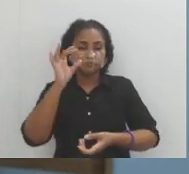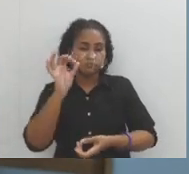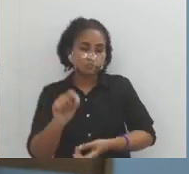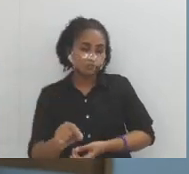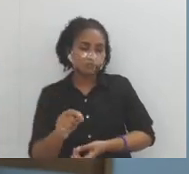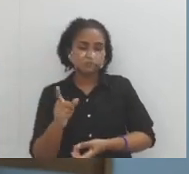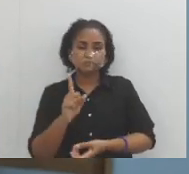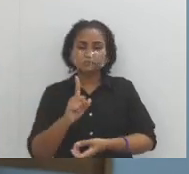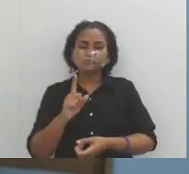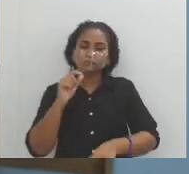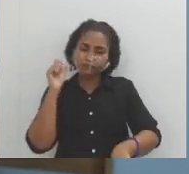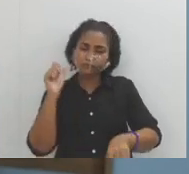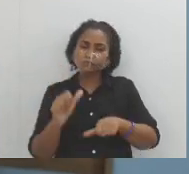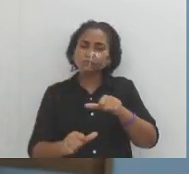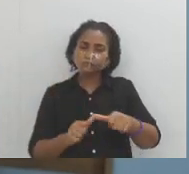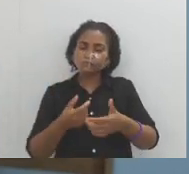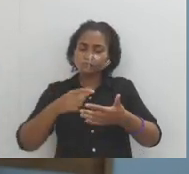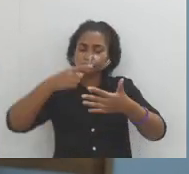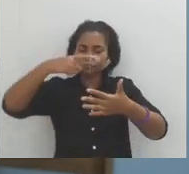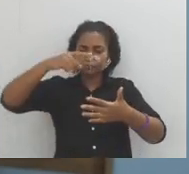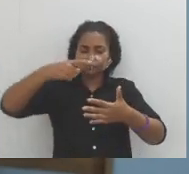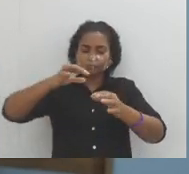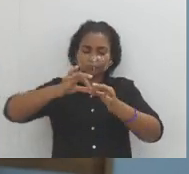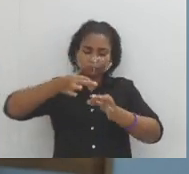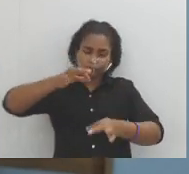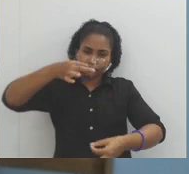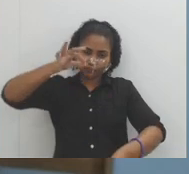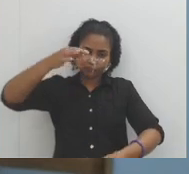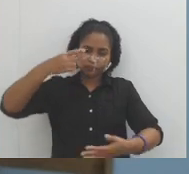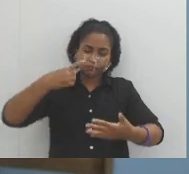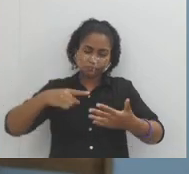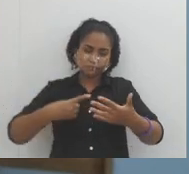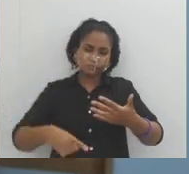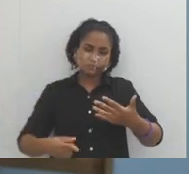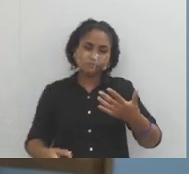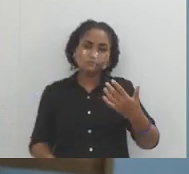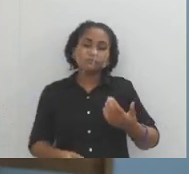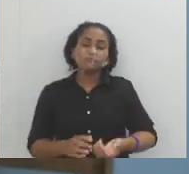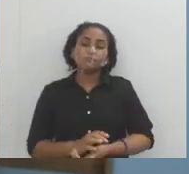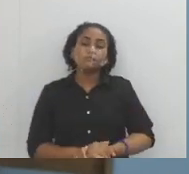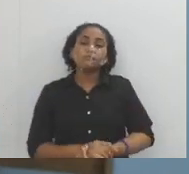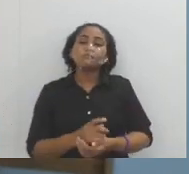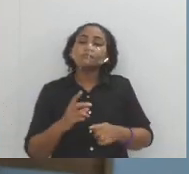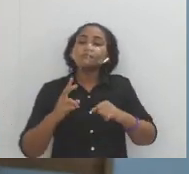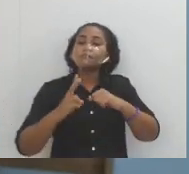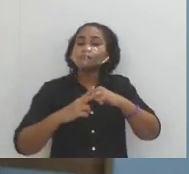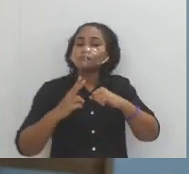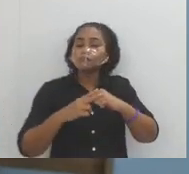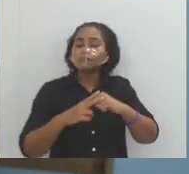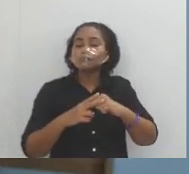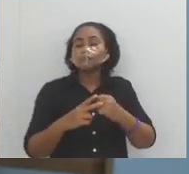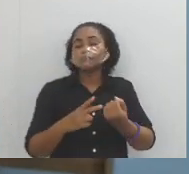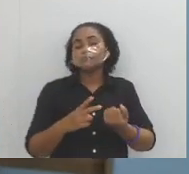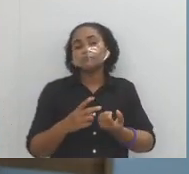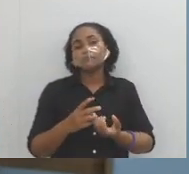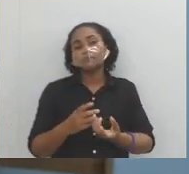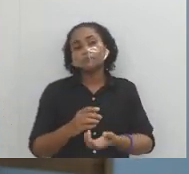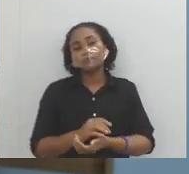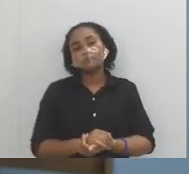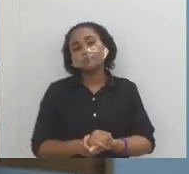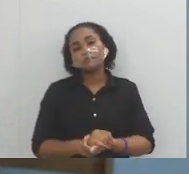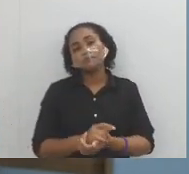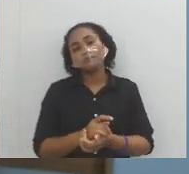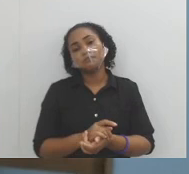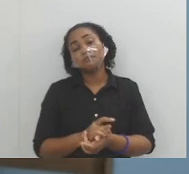afirmação, não. Os advérbios e adjuntos adverbiais, né, na perspectiva da